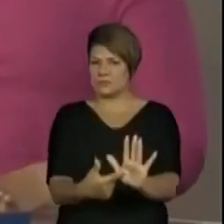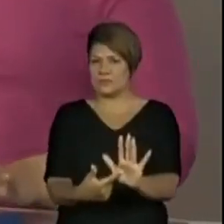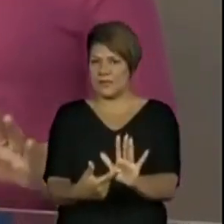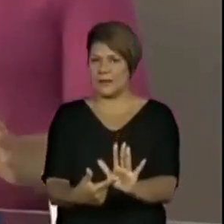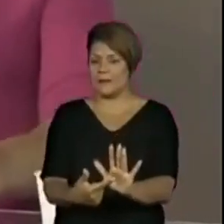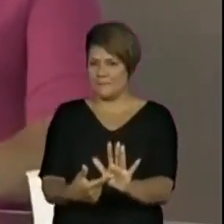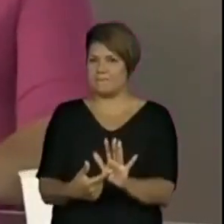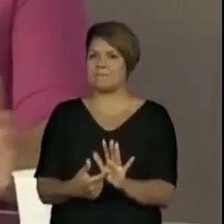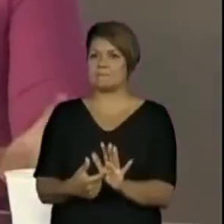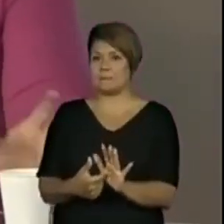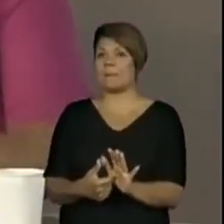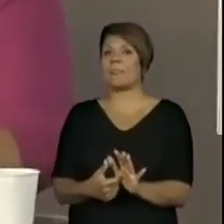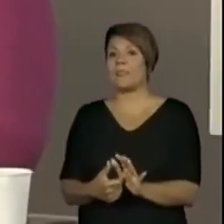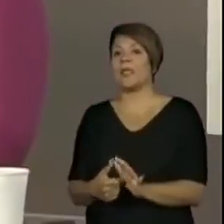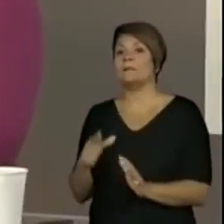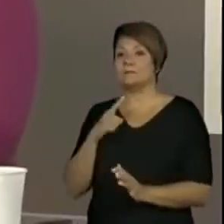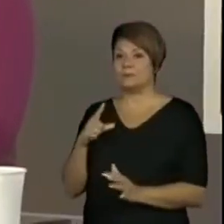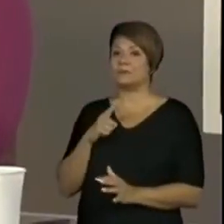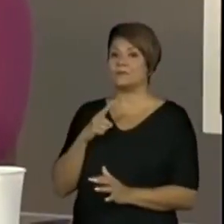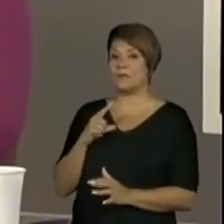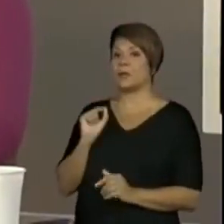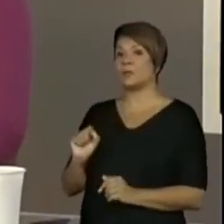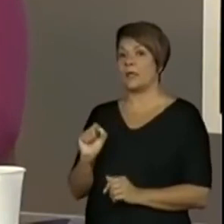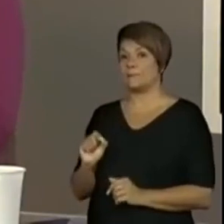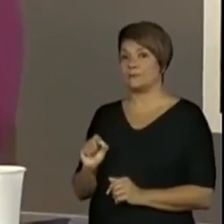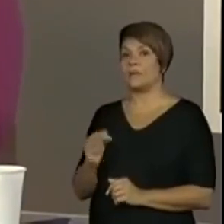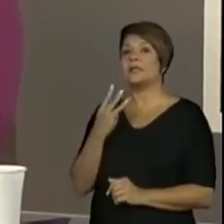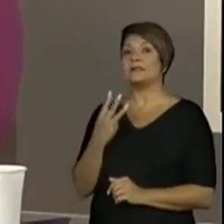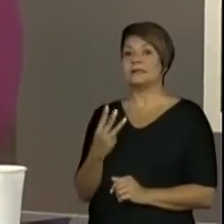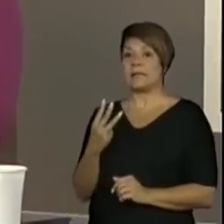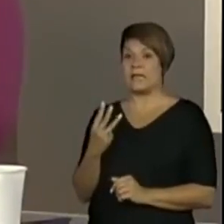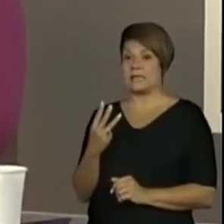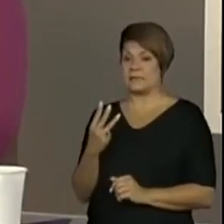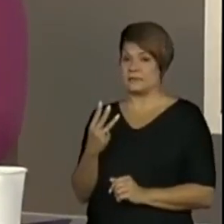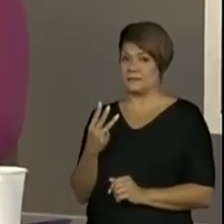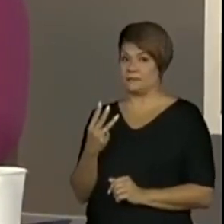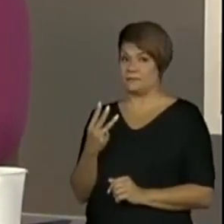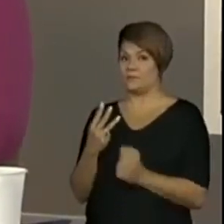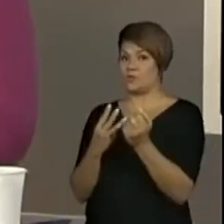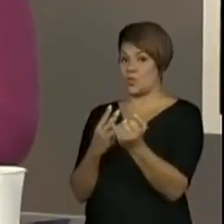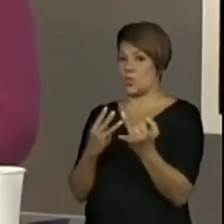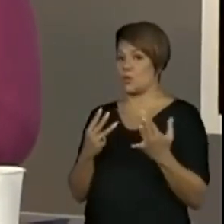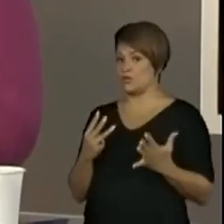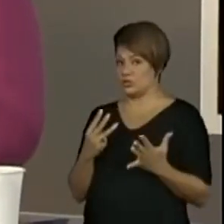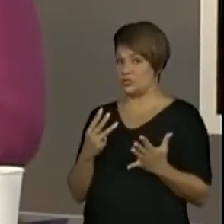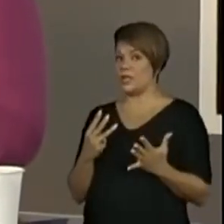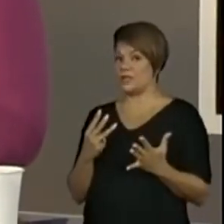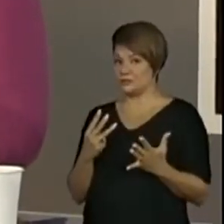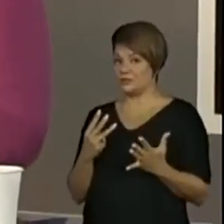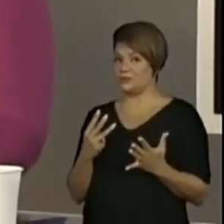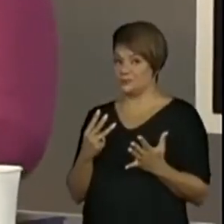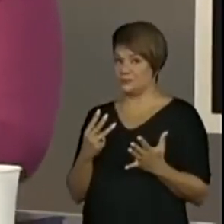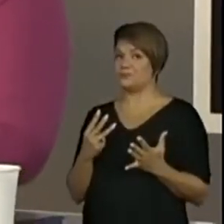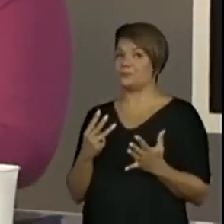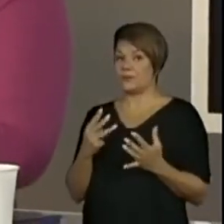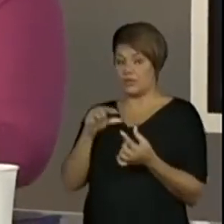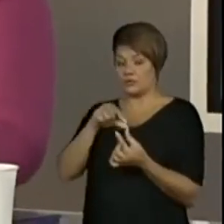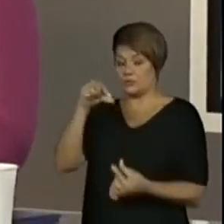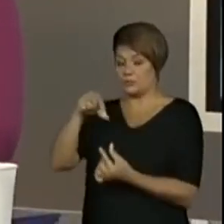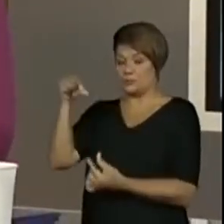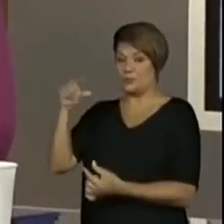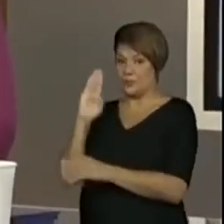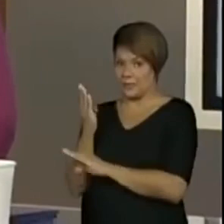vocês três quantidades de palitos e vocês vão estimar